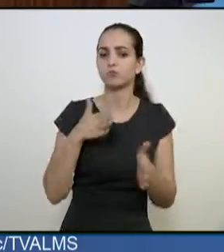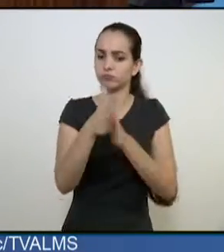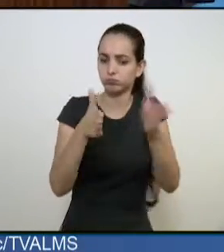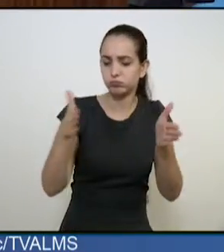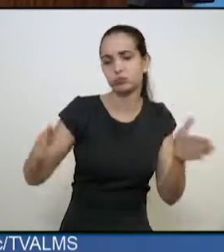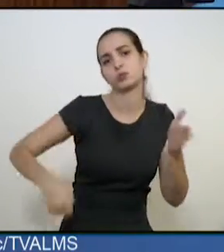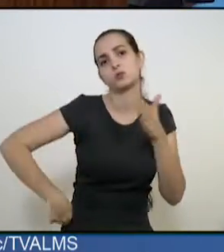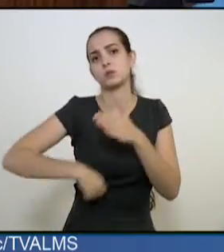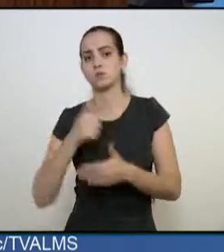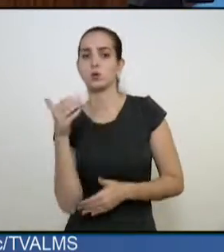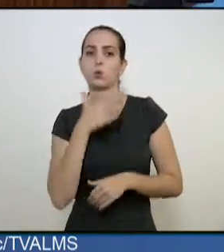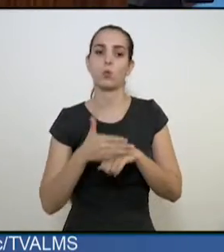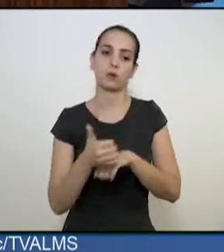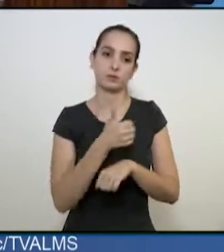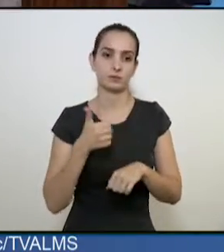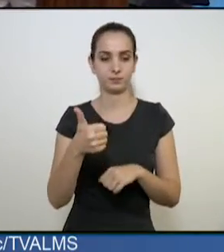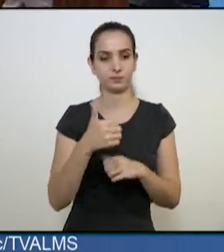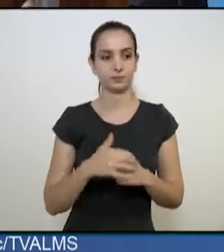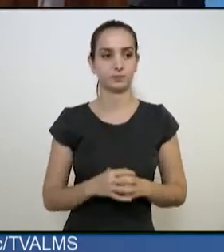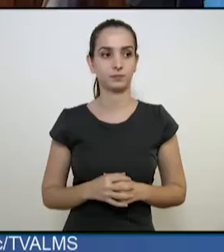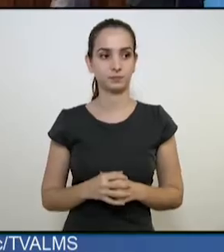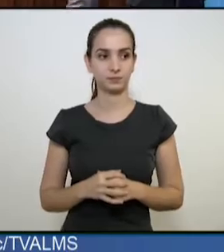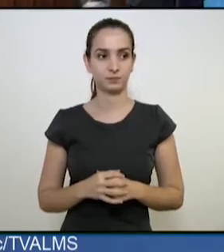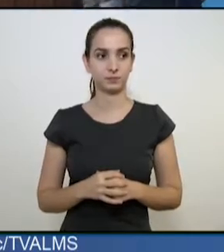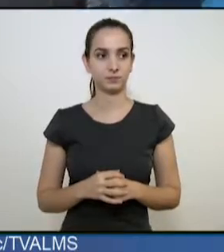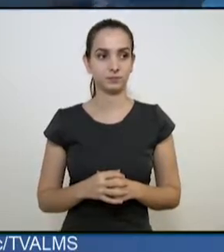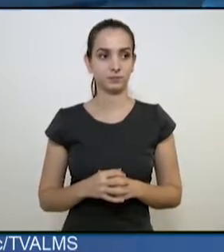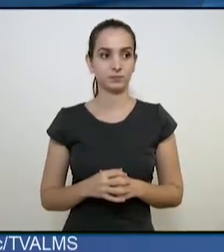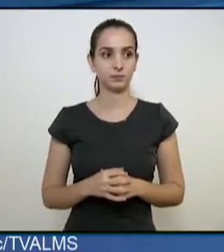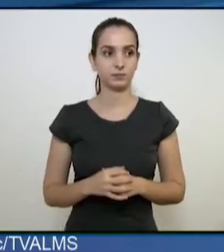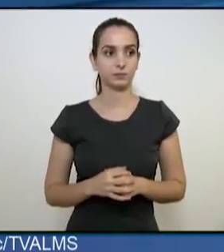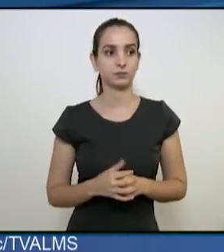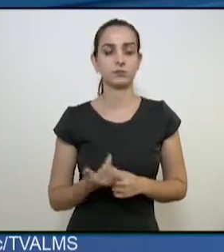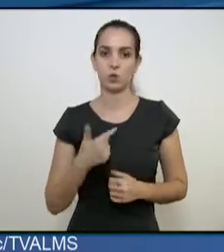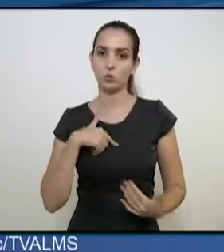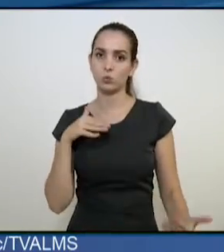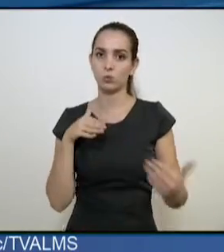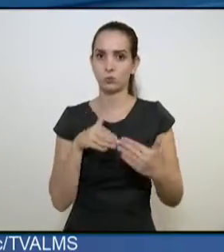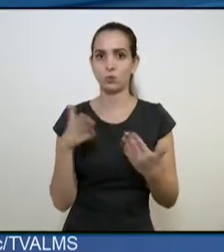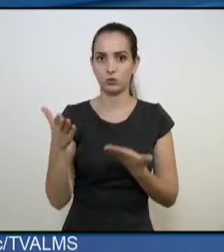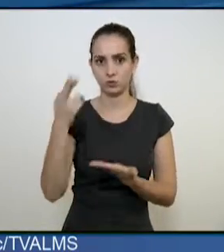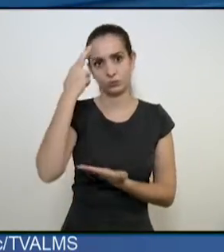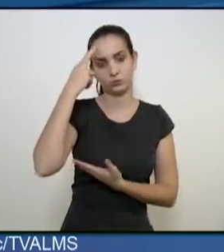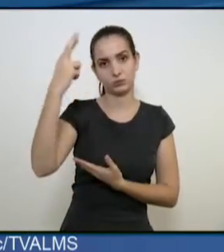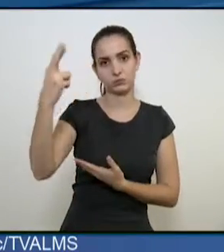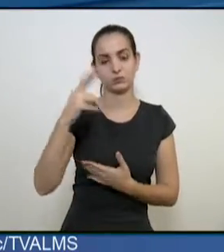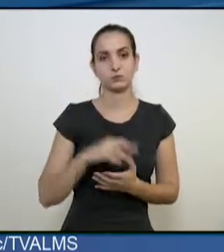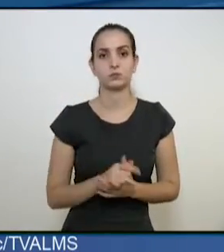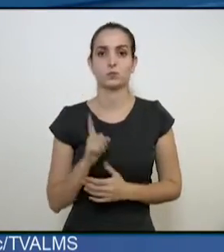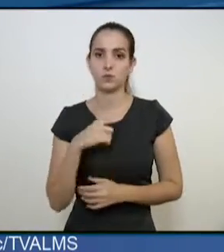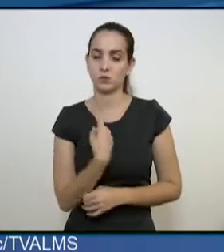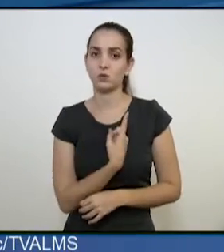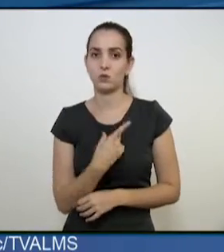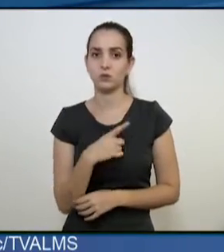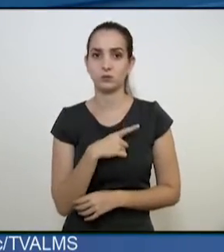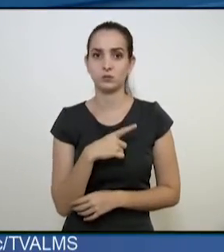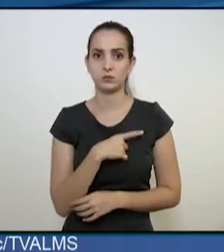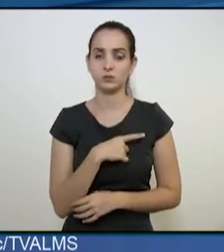de primeira qualidade. Tem uma parte, Vossa Excelência. Eu concordo com Vossa Excelência, temos um